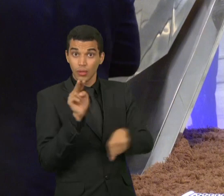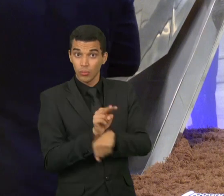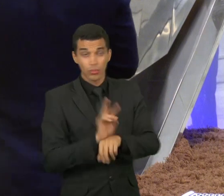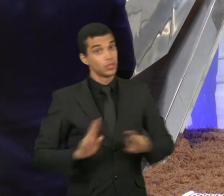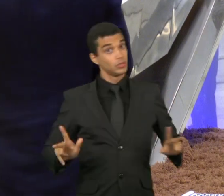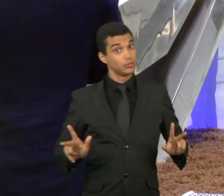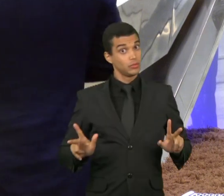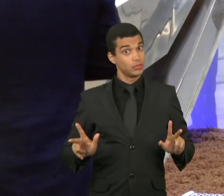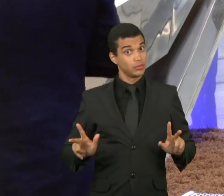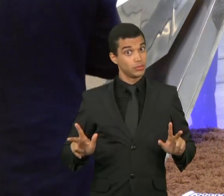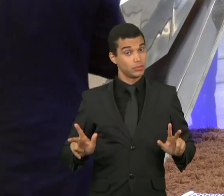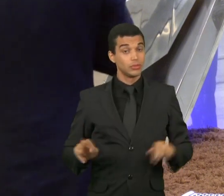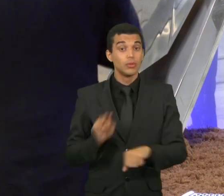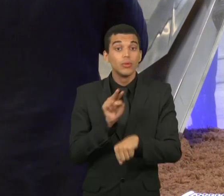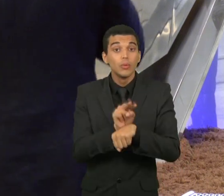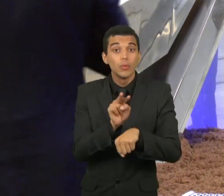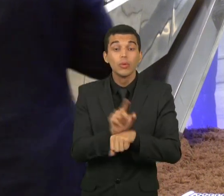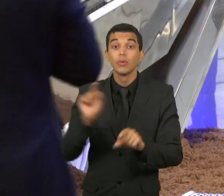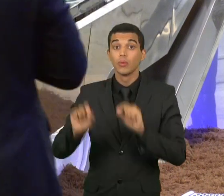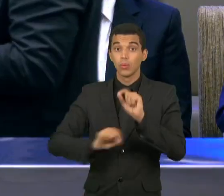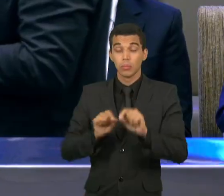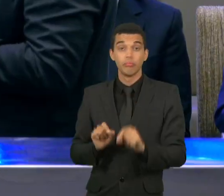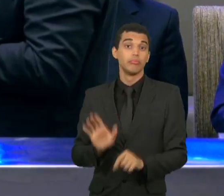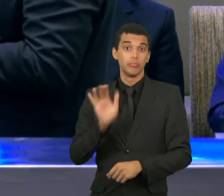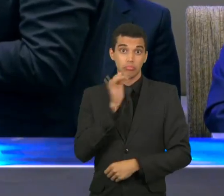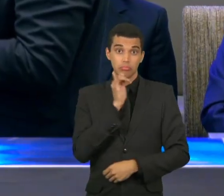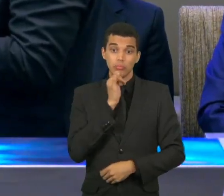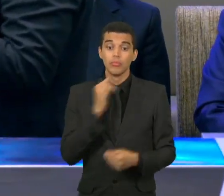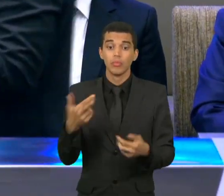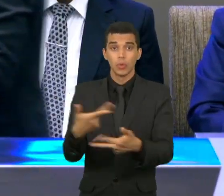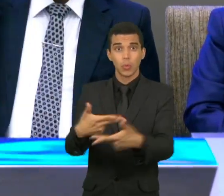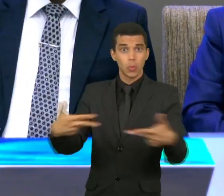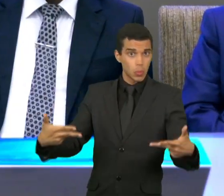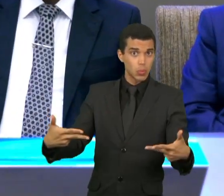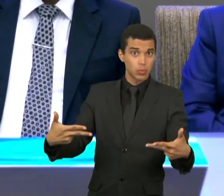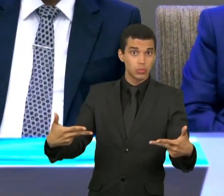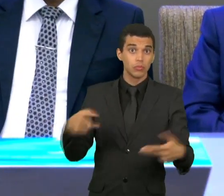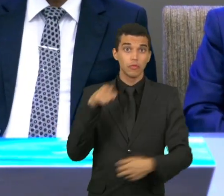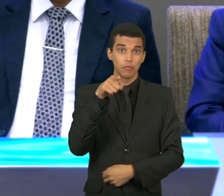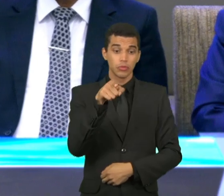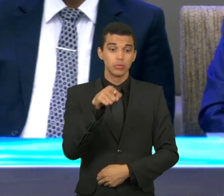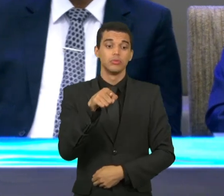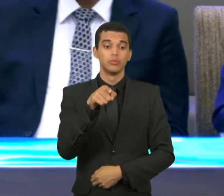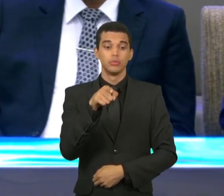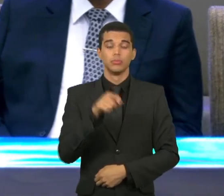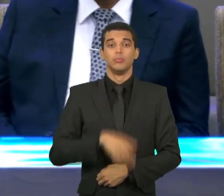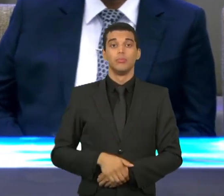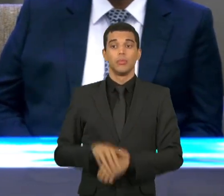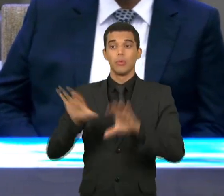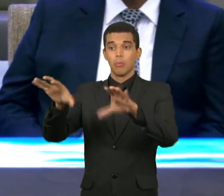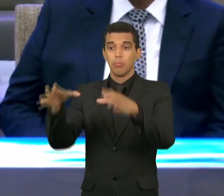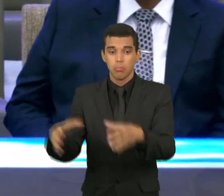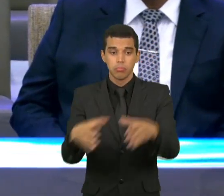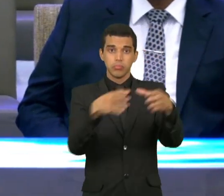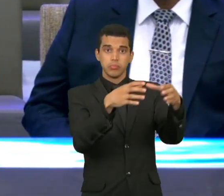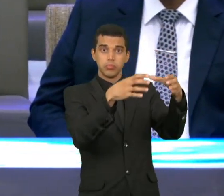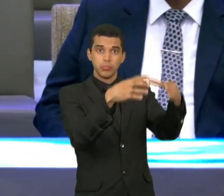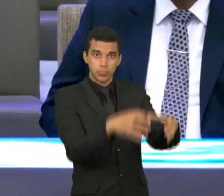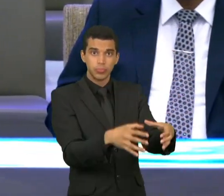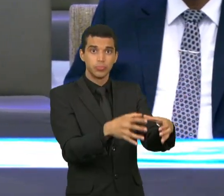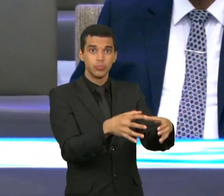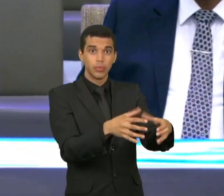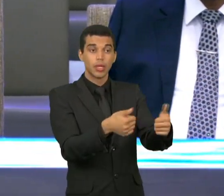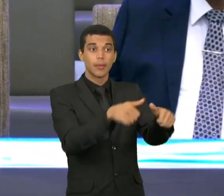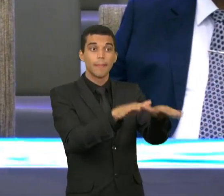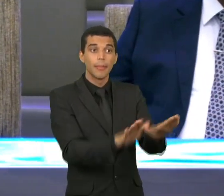Preservar é você pegar algo e colocá-lo numa situação e numa